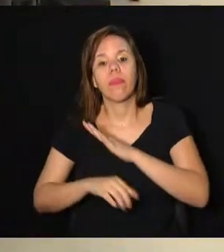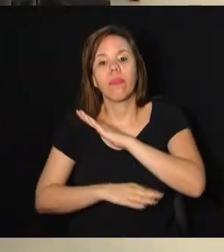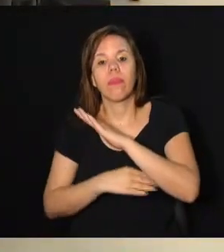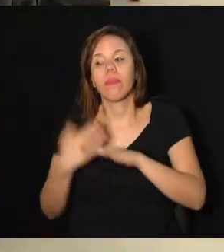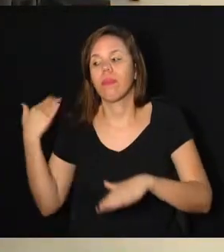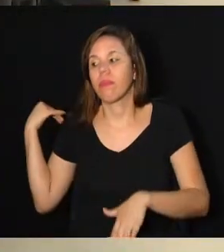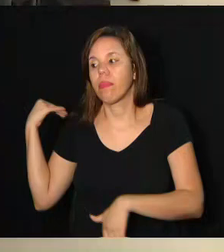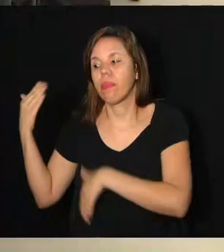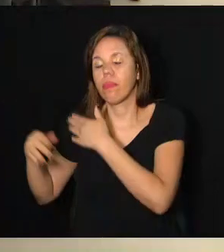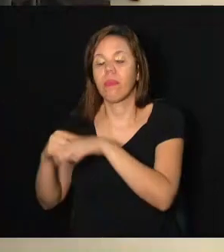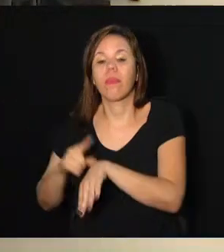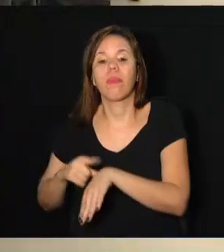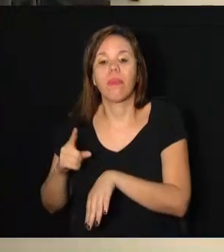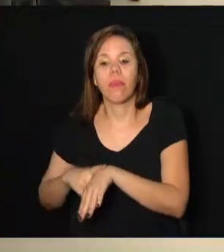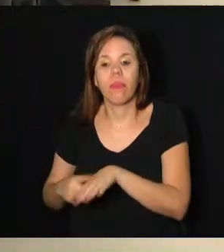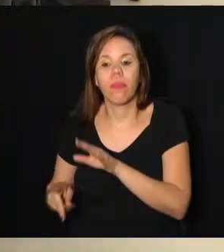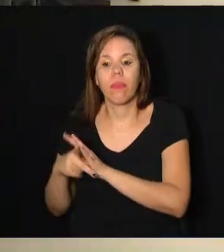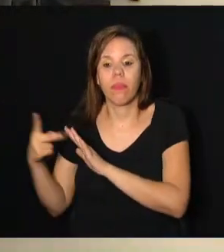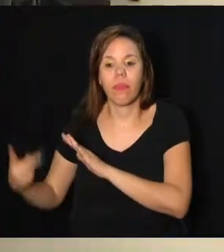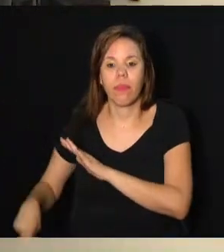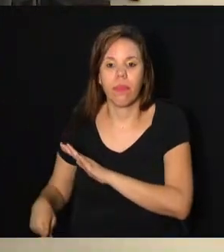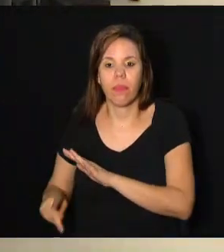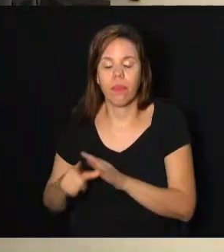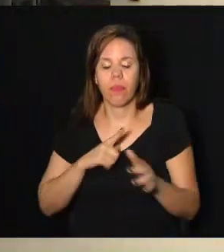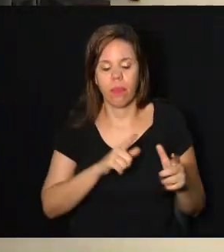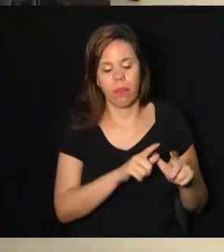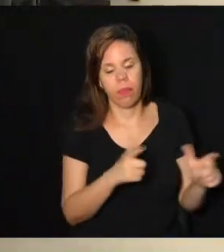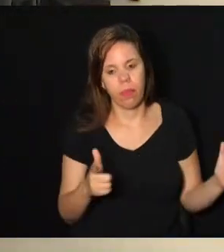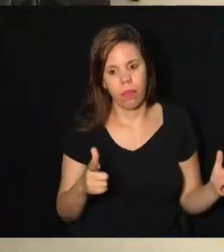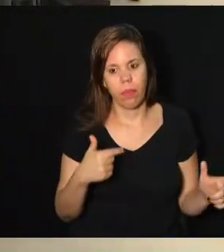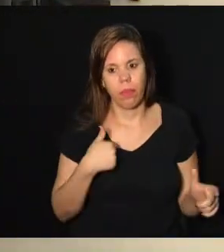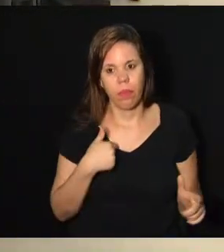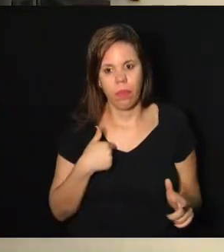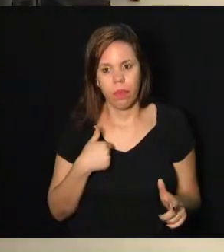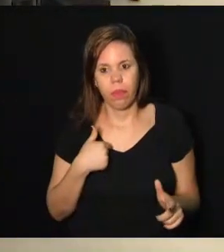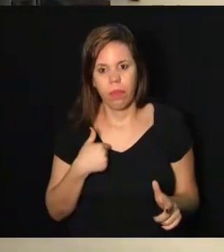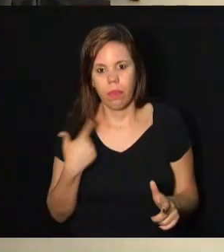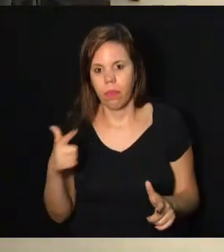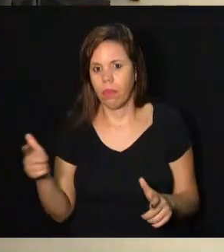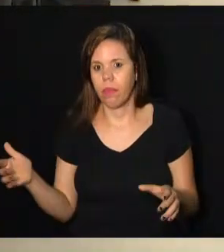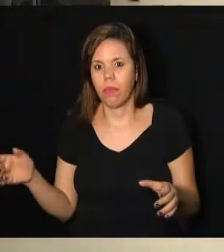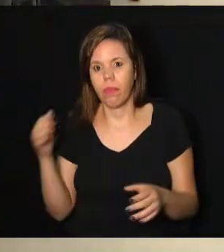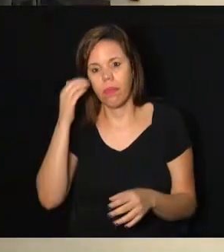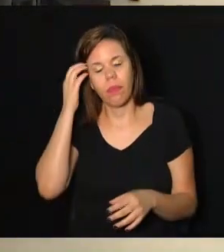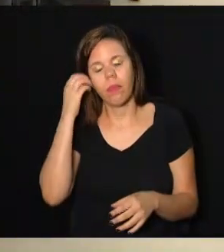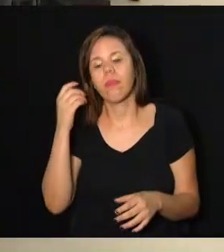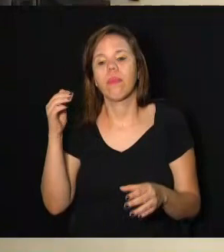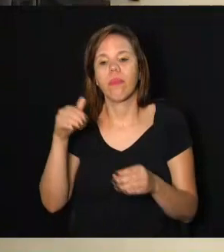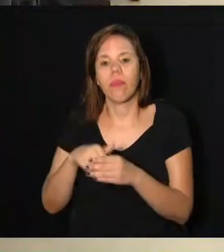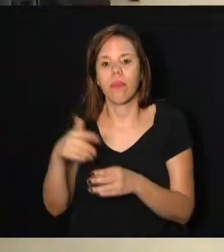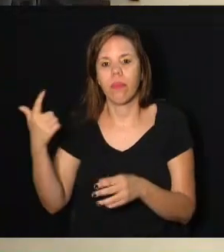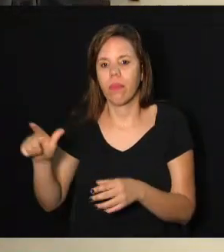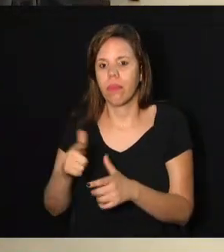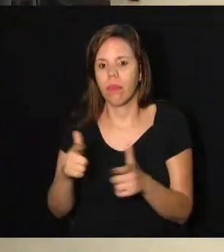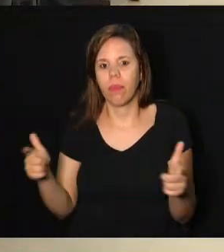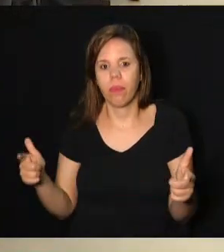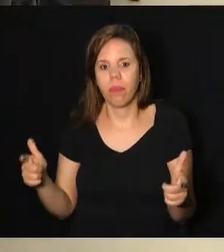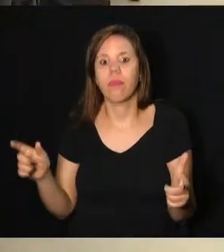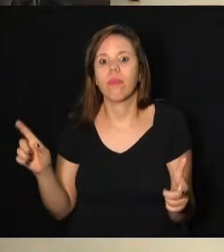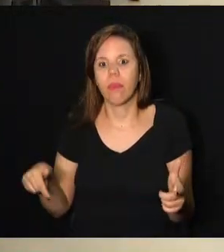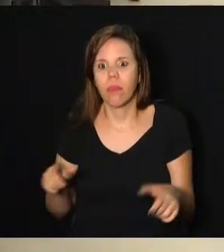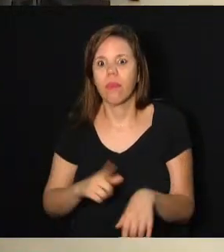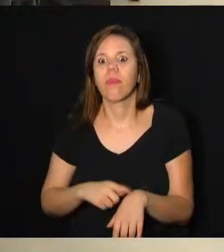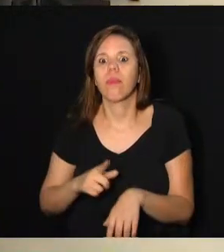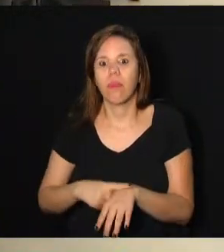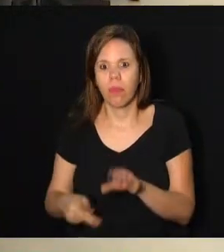naquele momento específico Não, tudo bem, tinha mas minoria. não vem, ele não tinha minoria, ele tinha maioria. Mas no momento